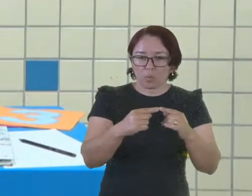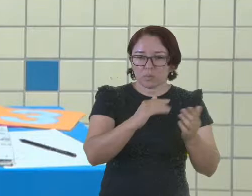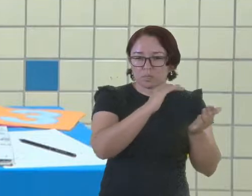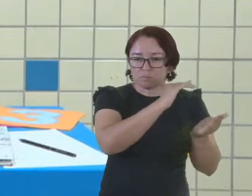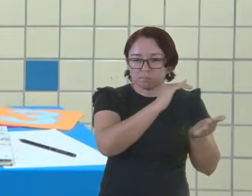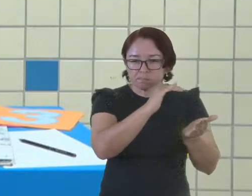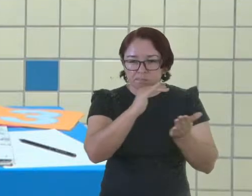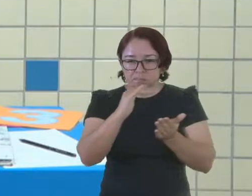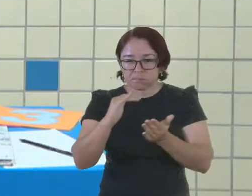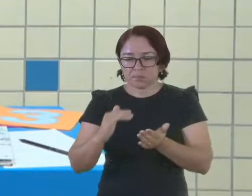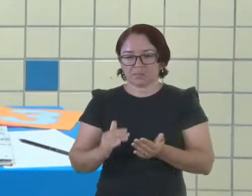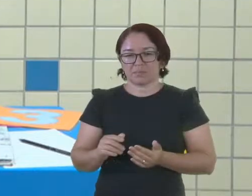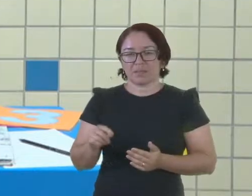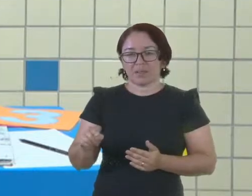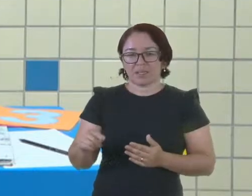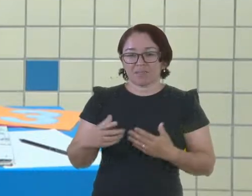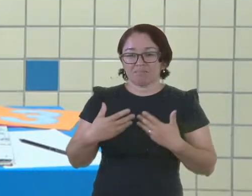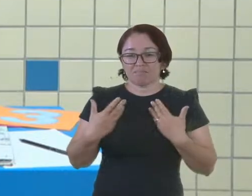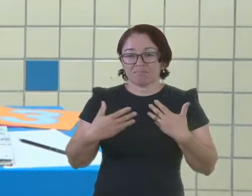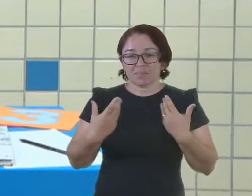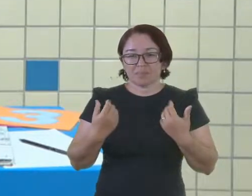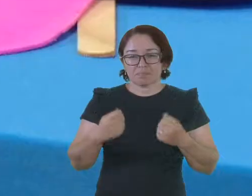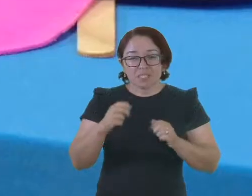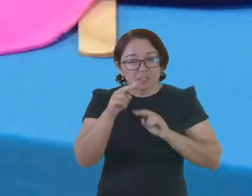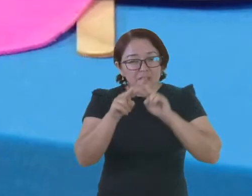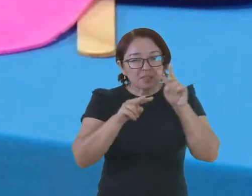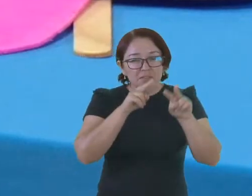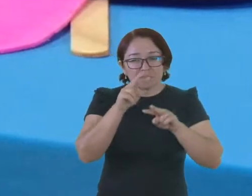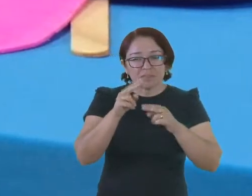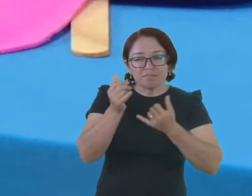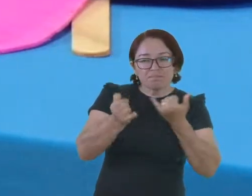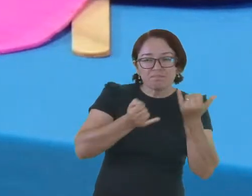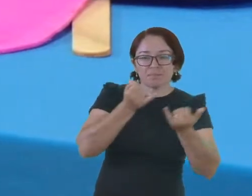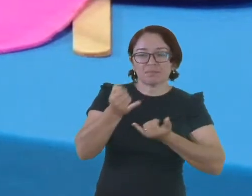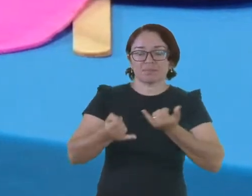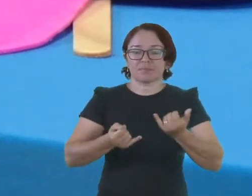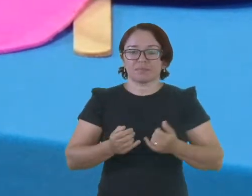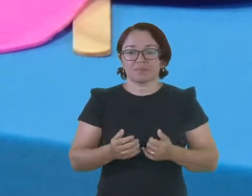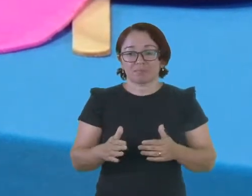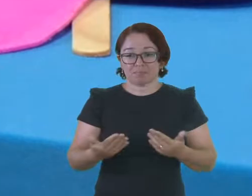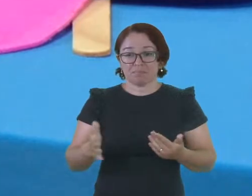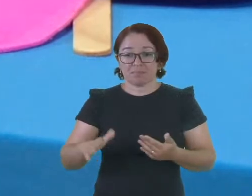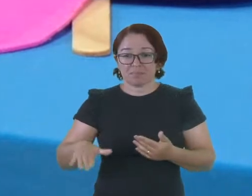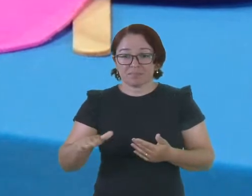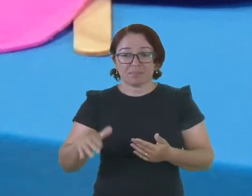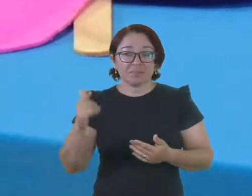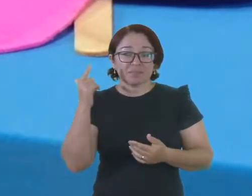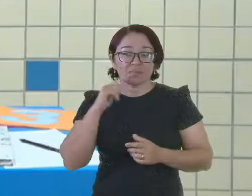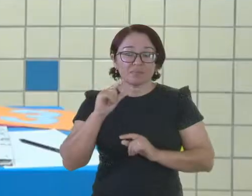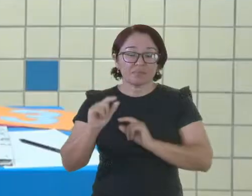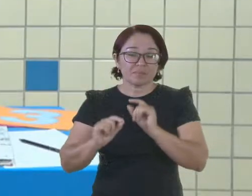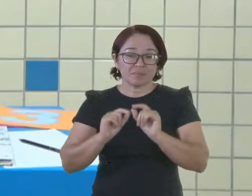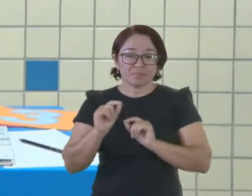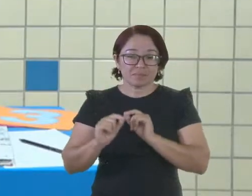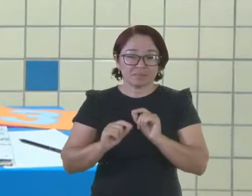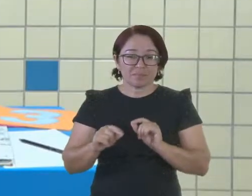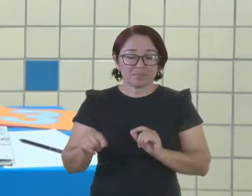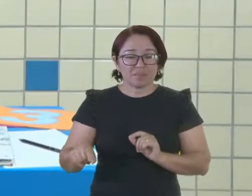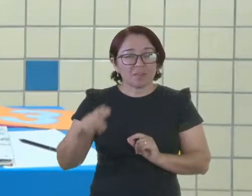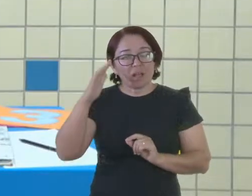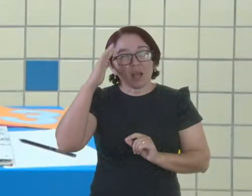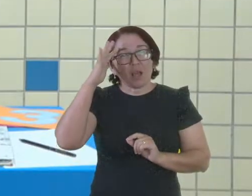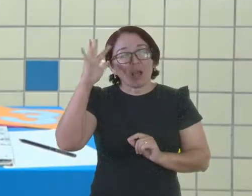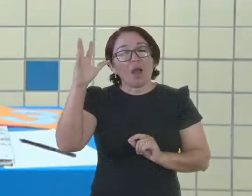divertida. Assim, a criança vai ter a oportunidade de construir o seu conceito de